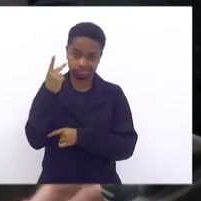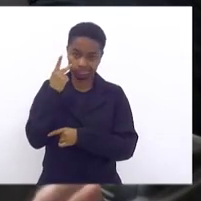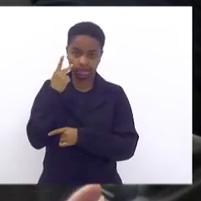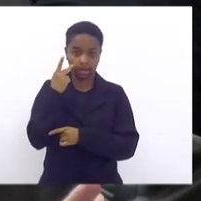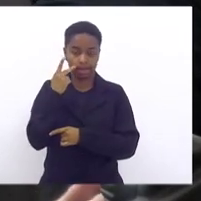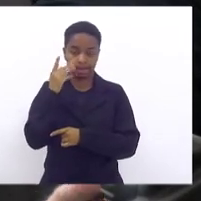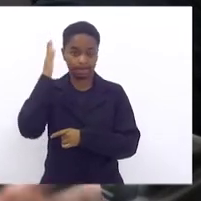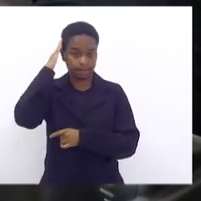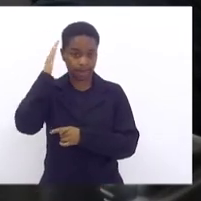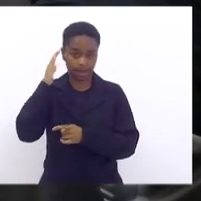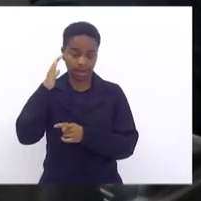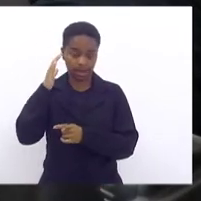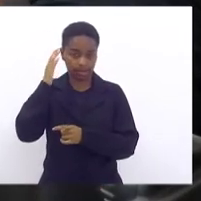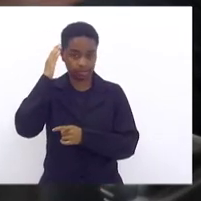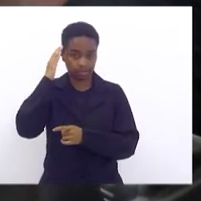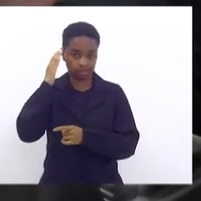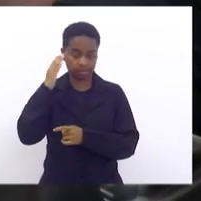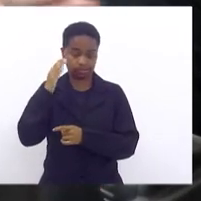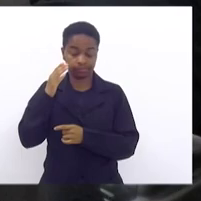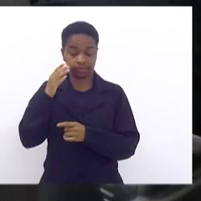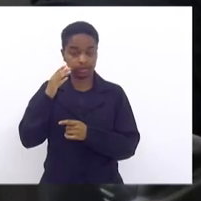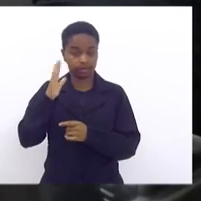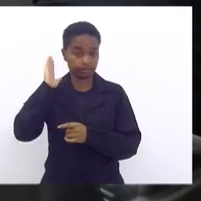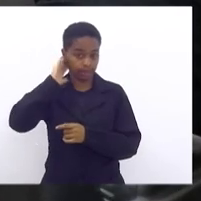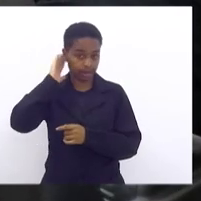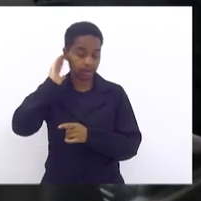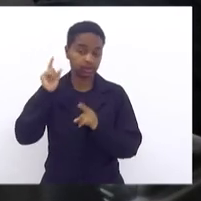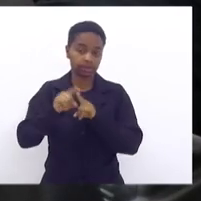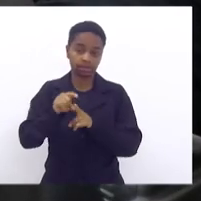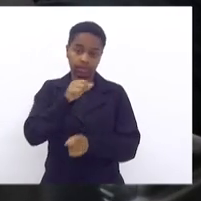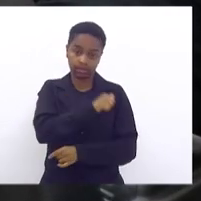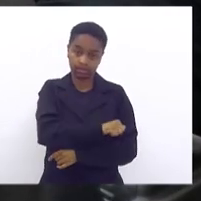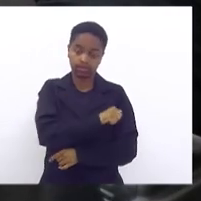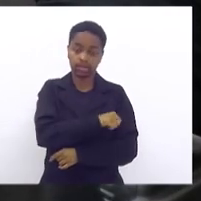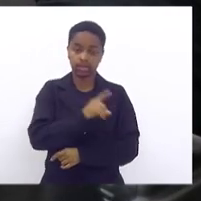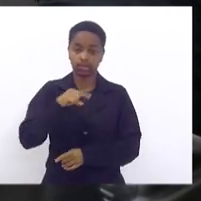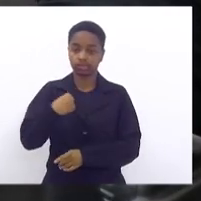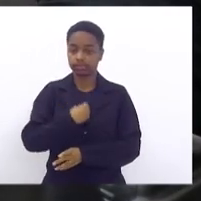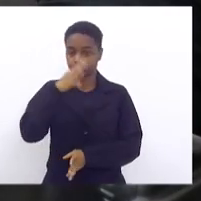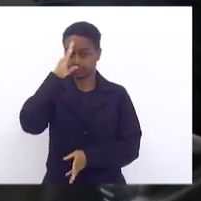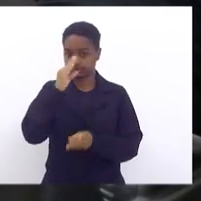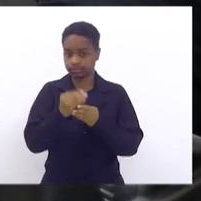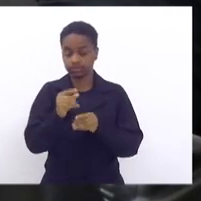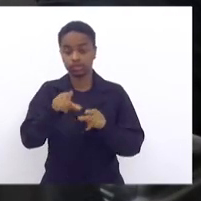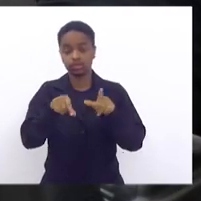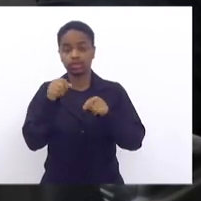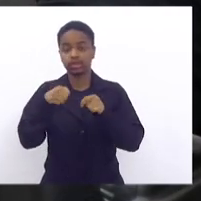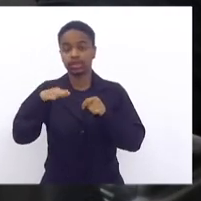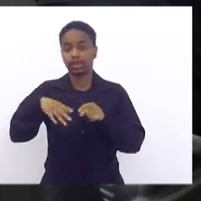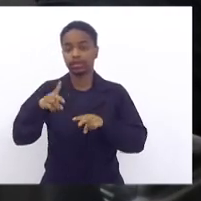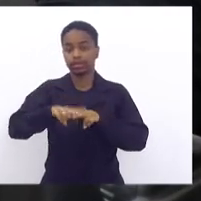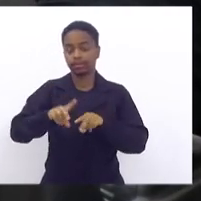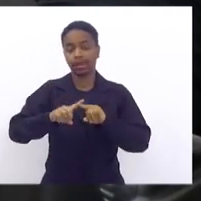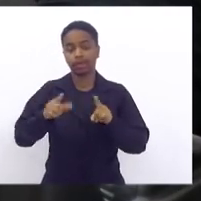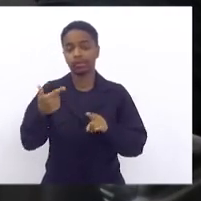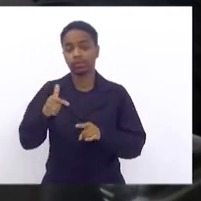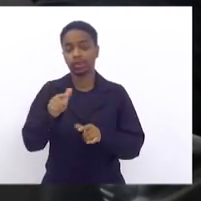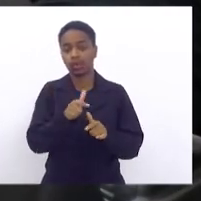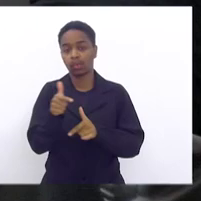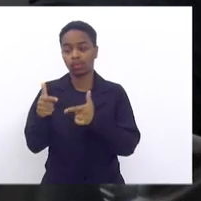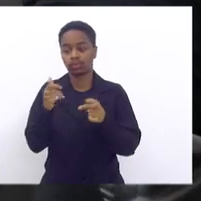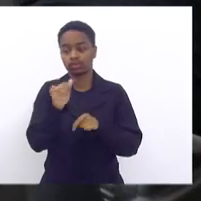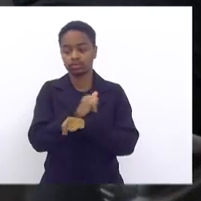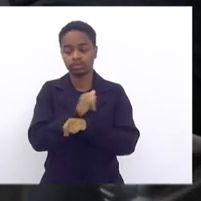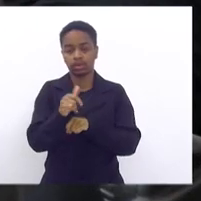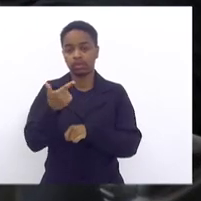Pará, seja estado do Rio. A compreensão do sistema penal é de que ele é seletivo, mas a gente ainda não tem outro meio, a gente ainda não tem